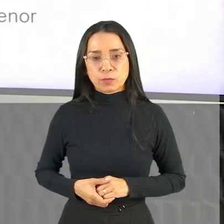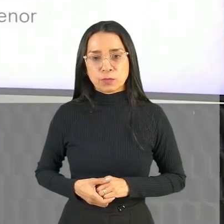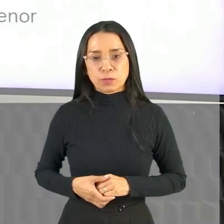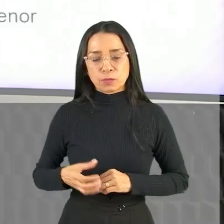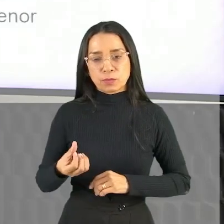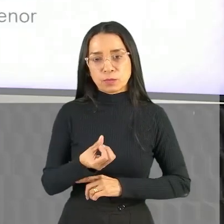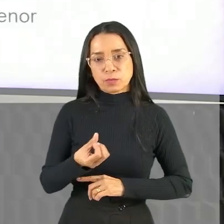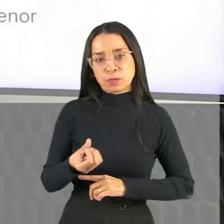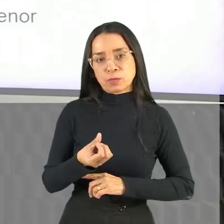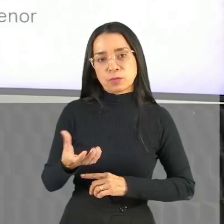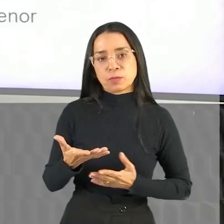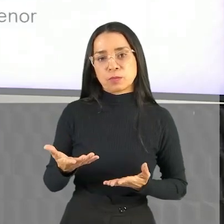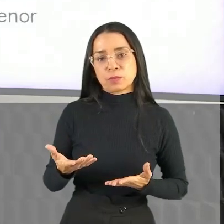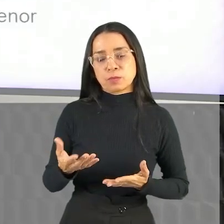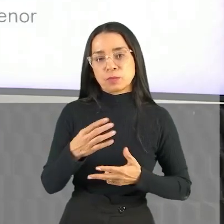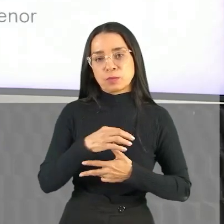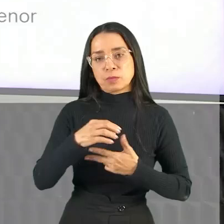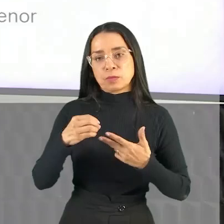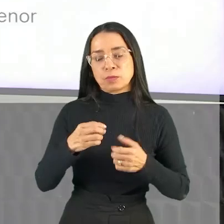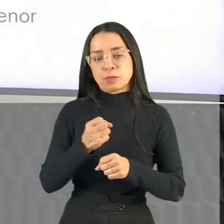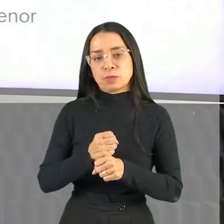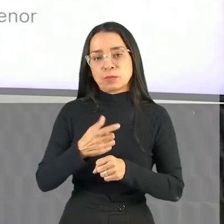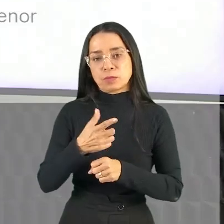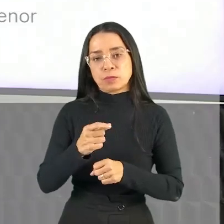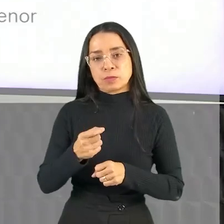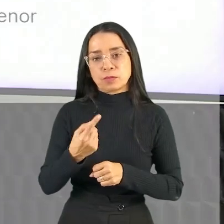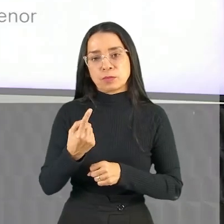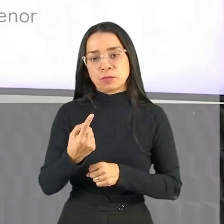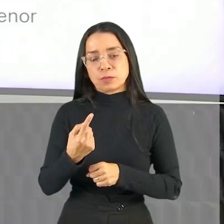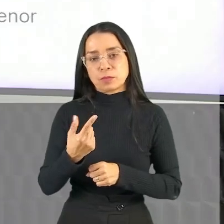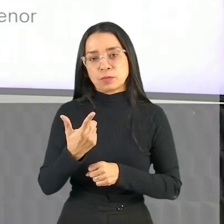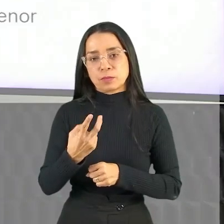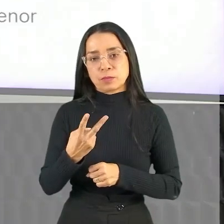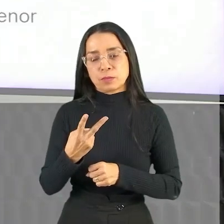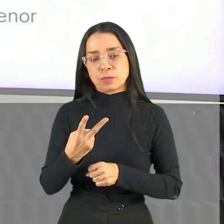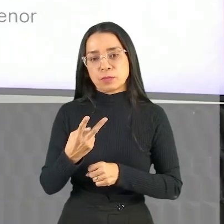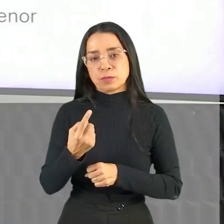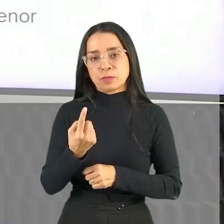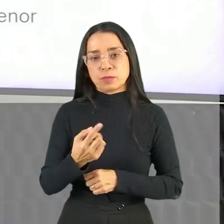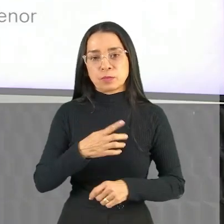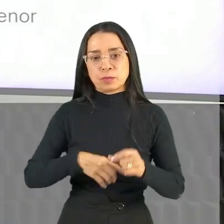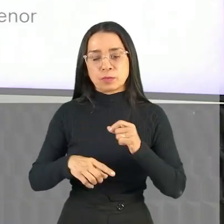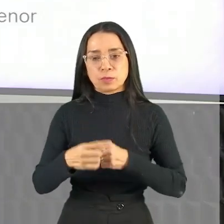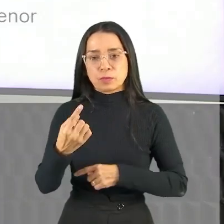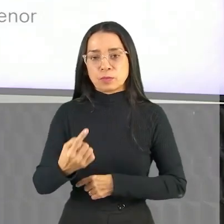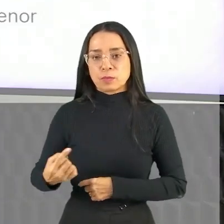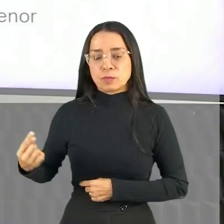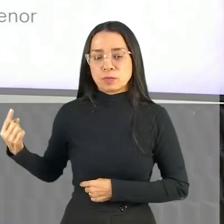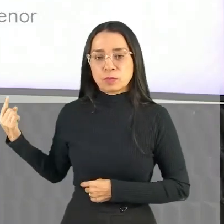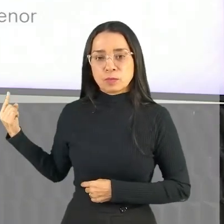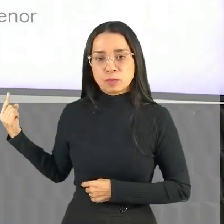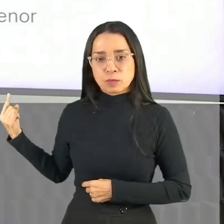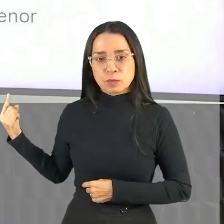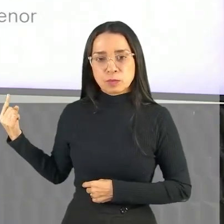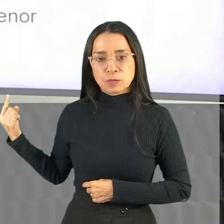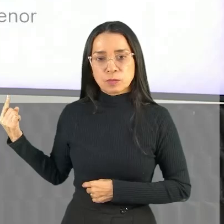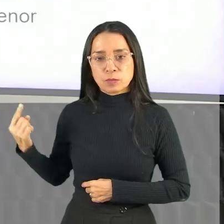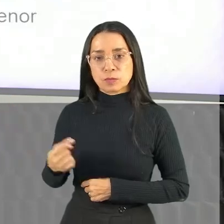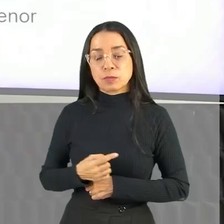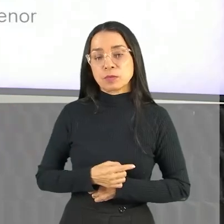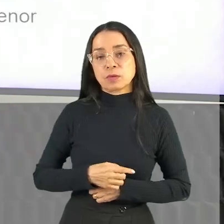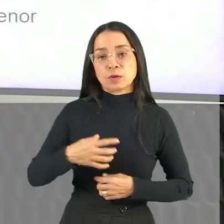Questão 66, Enem 2021, né? Os organismos autótrofos e heterótrofos realizam